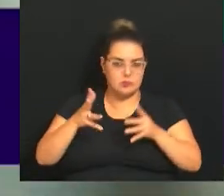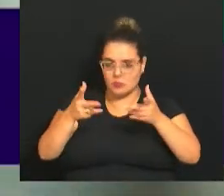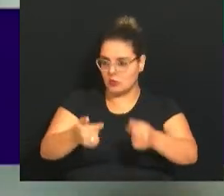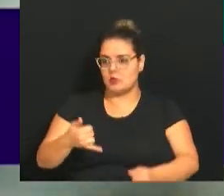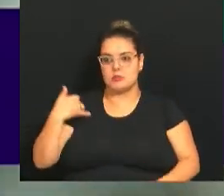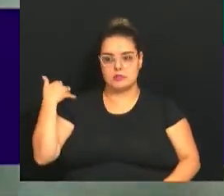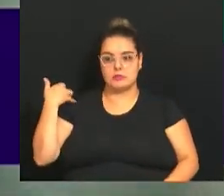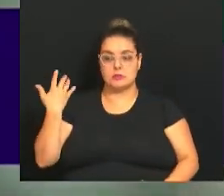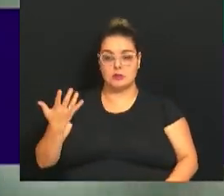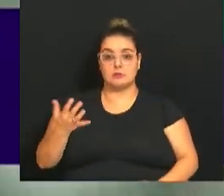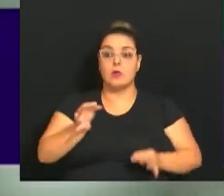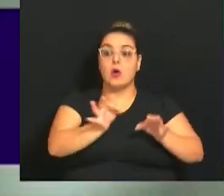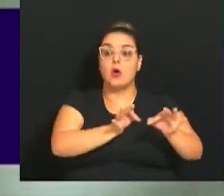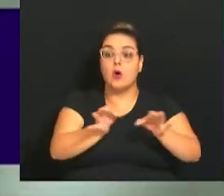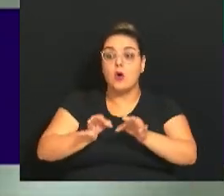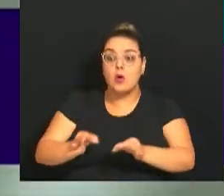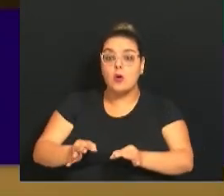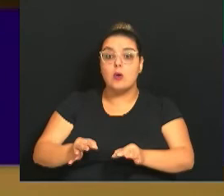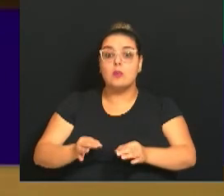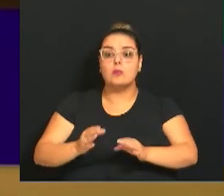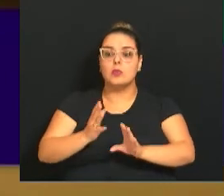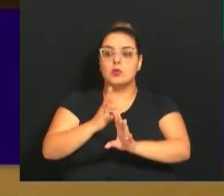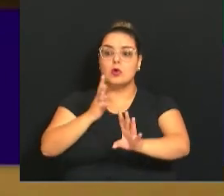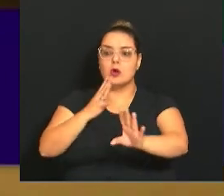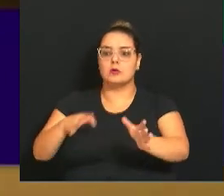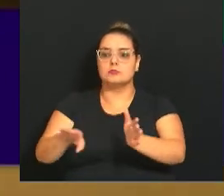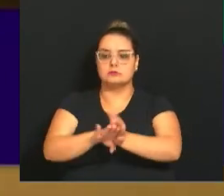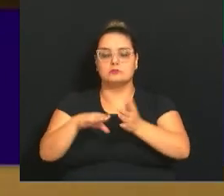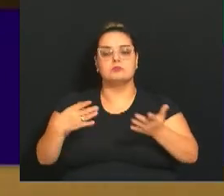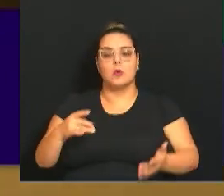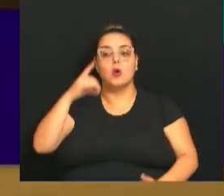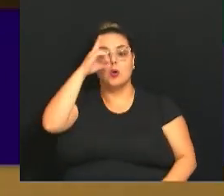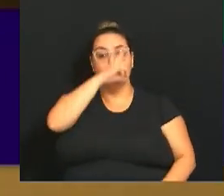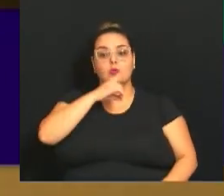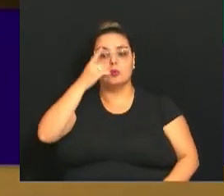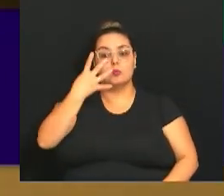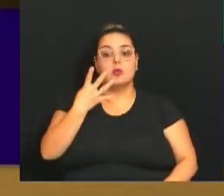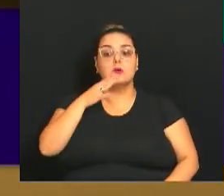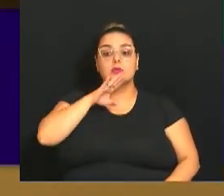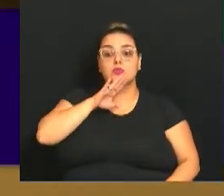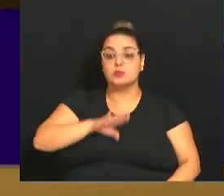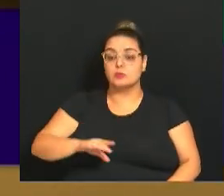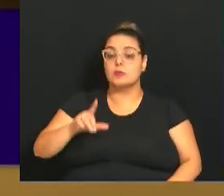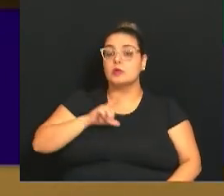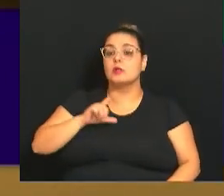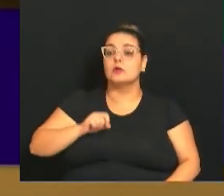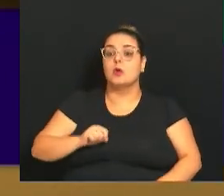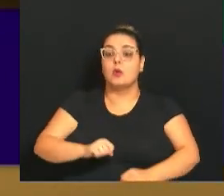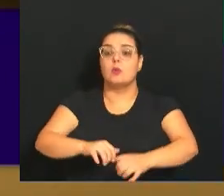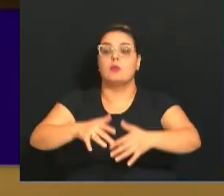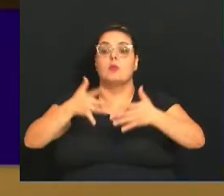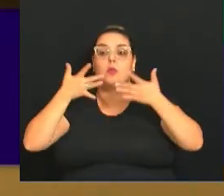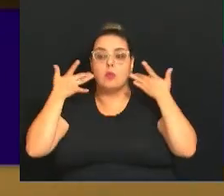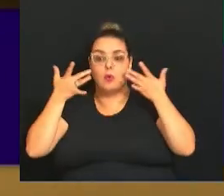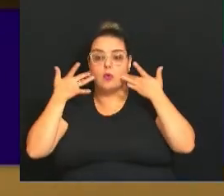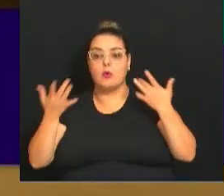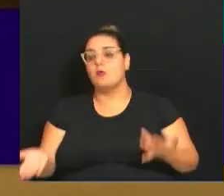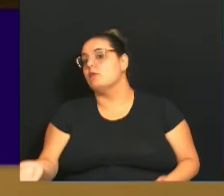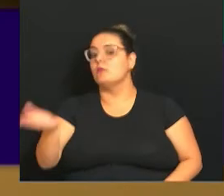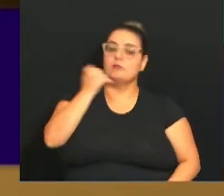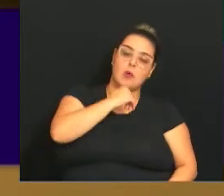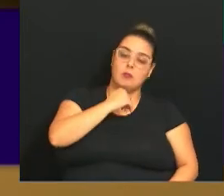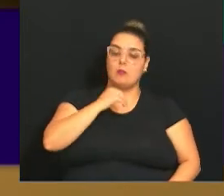e organizada por ordem de chegada. Domingo, às 4 da tarde, vai ter o espetáculo Vambora. A peça